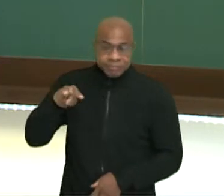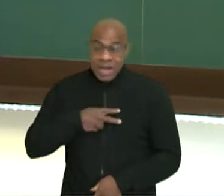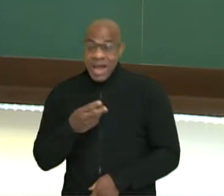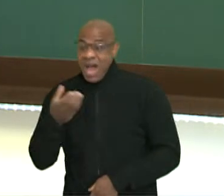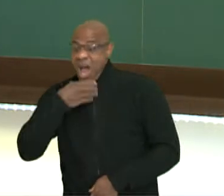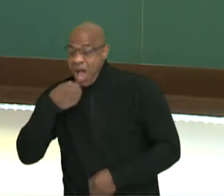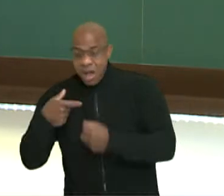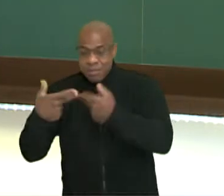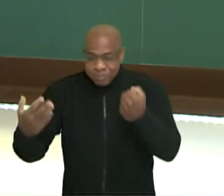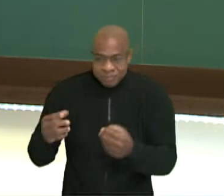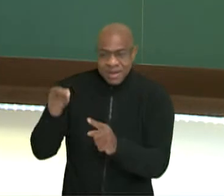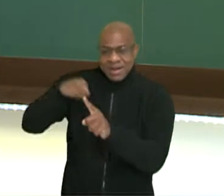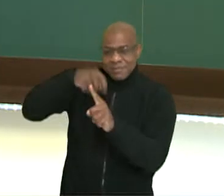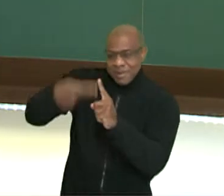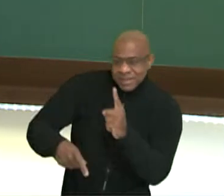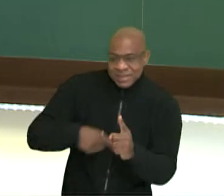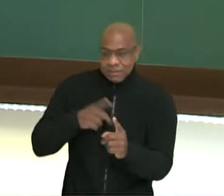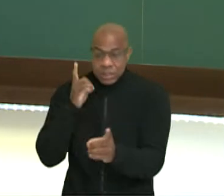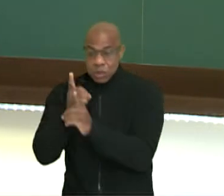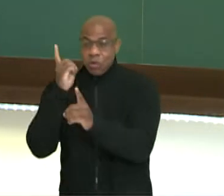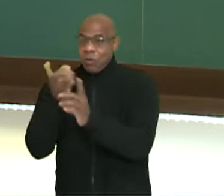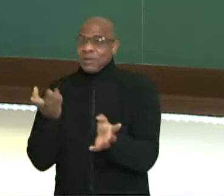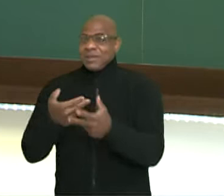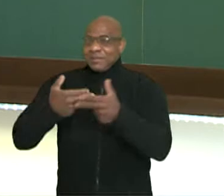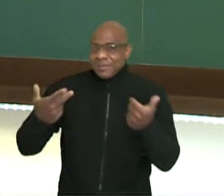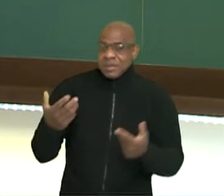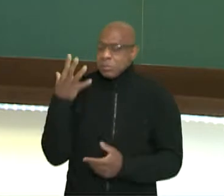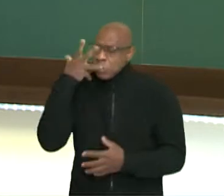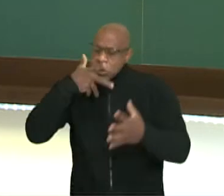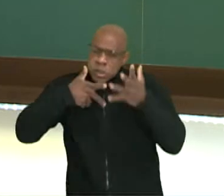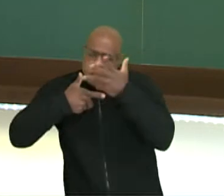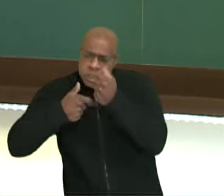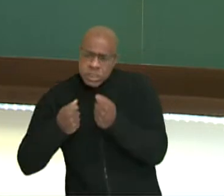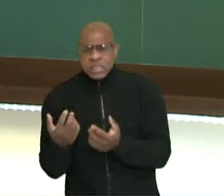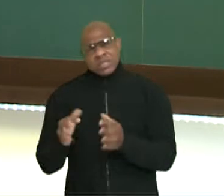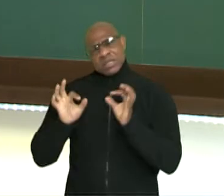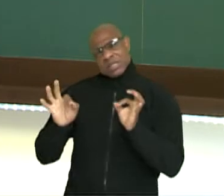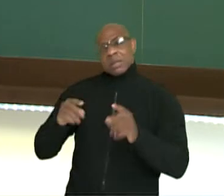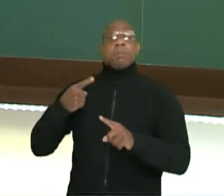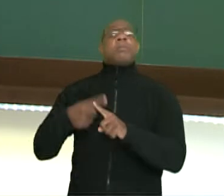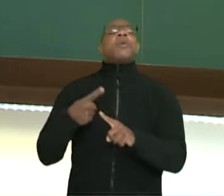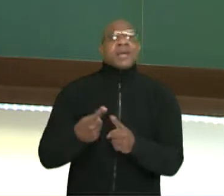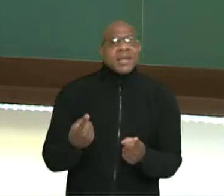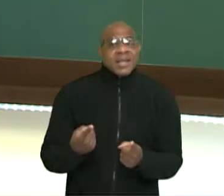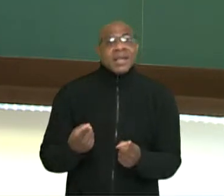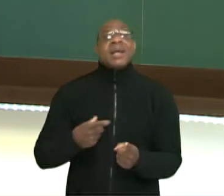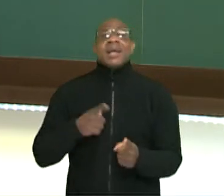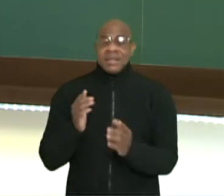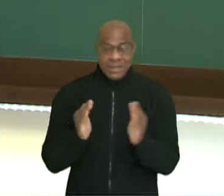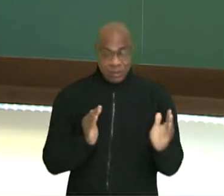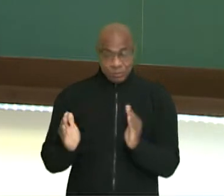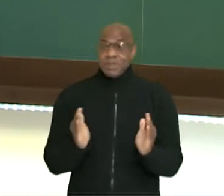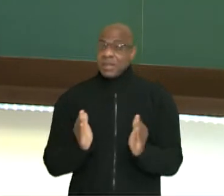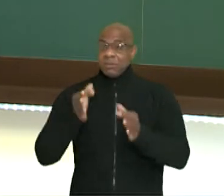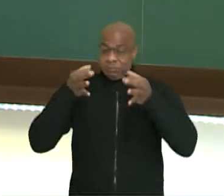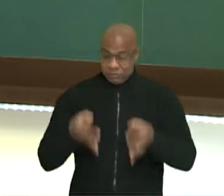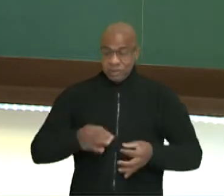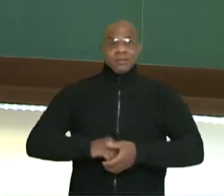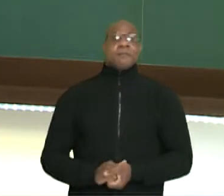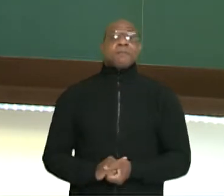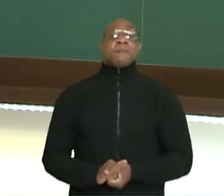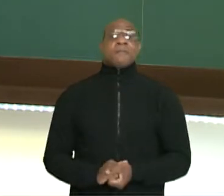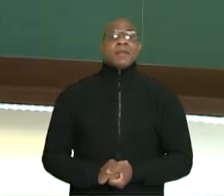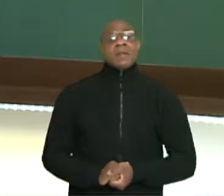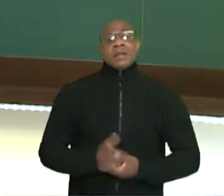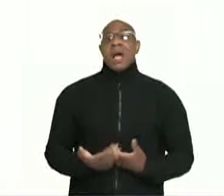você encontra aquele produto lá, bonito, lindo, viçoso, porque ele é da época, ok?